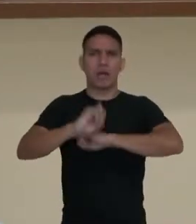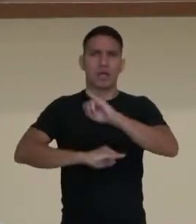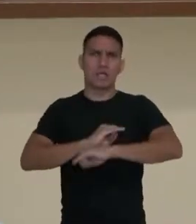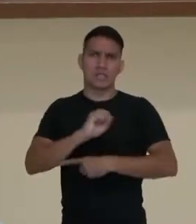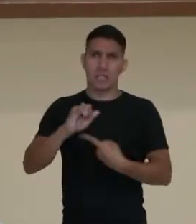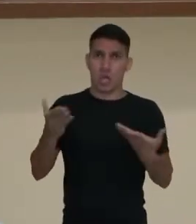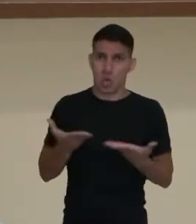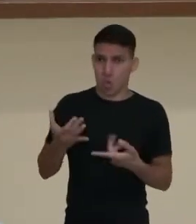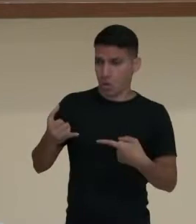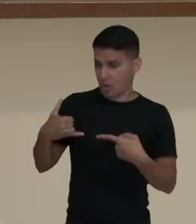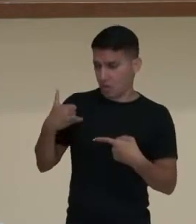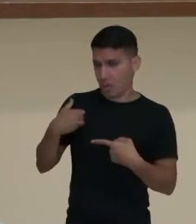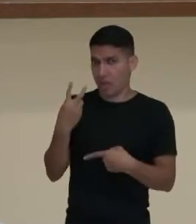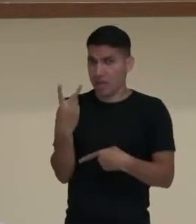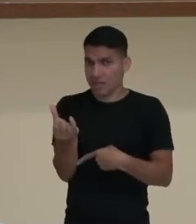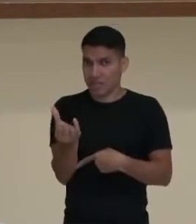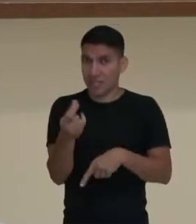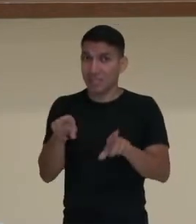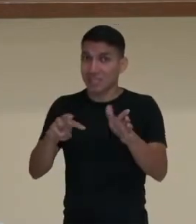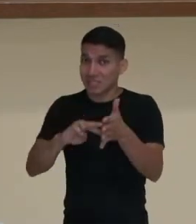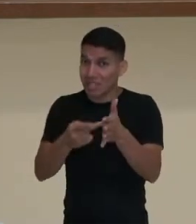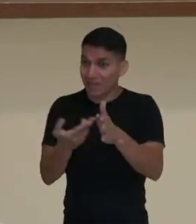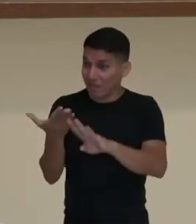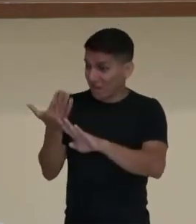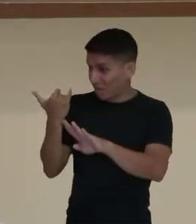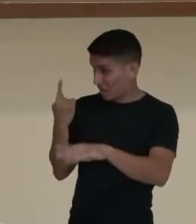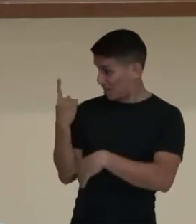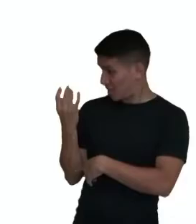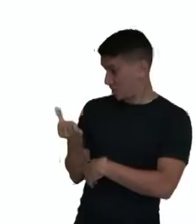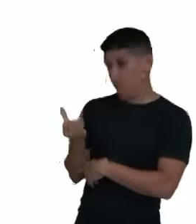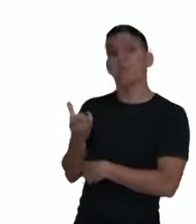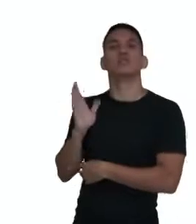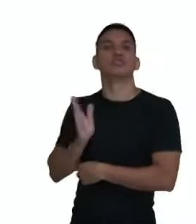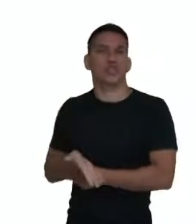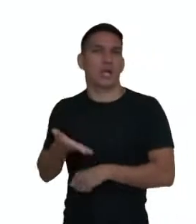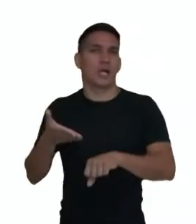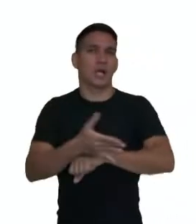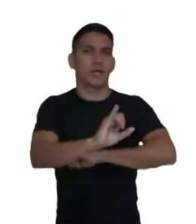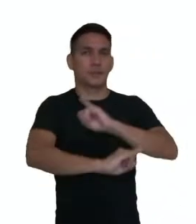hoje, quer dizer que ela já está desde os 16 anos na internet, né?